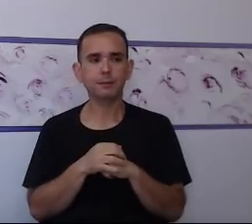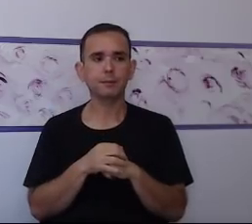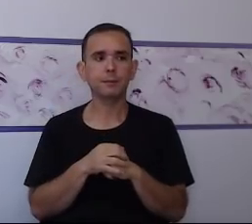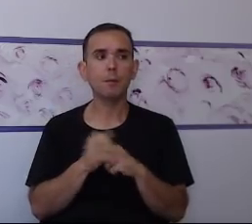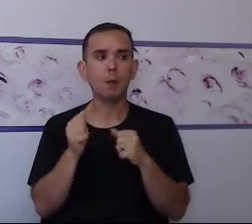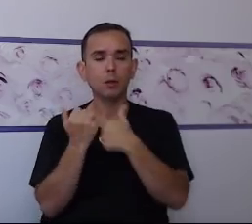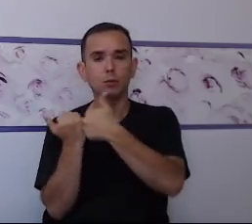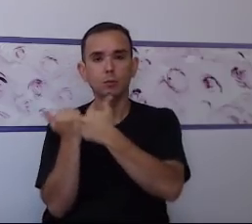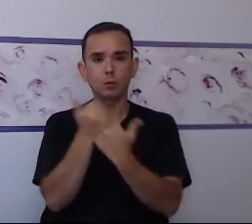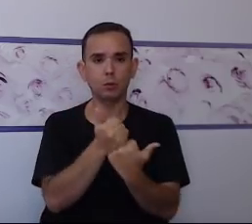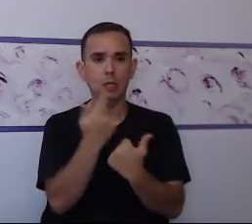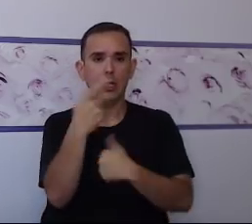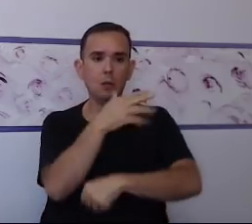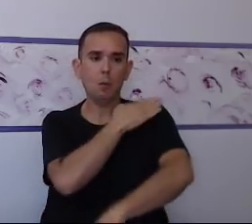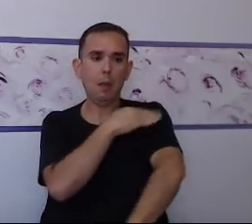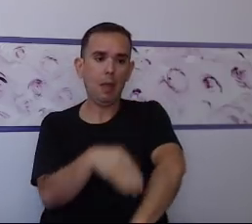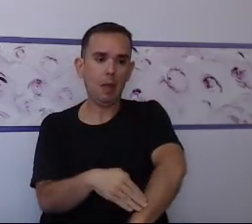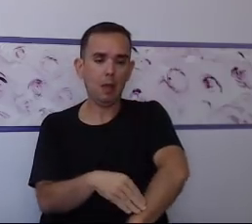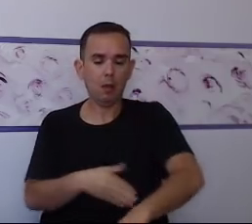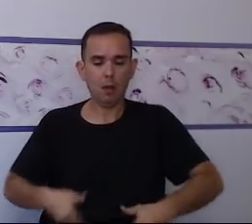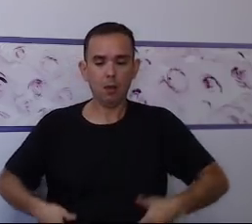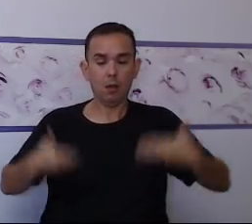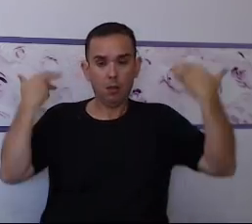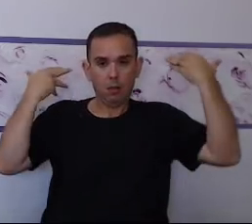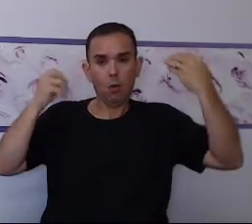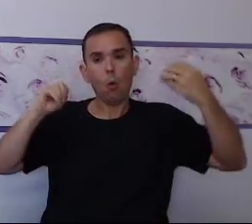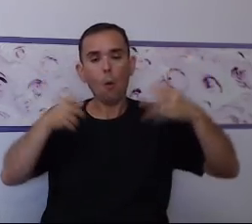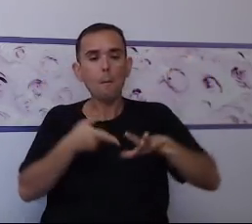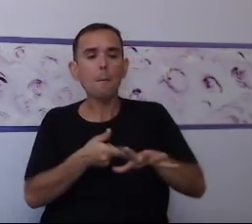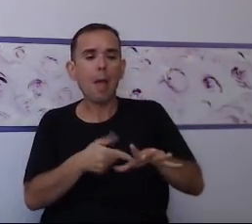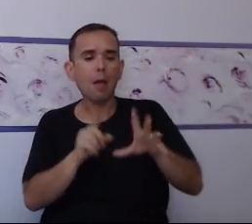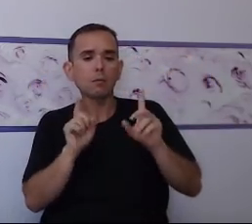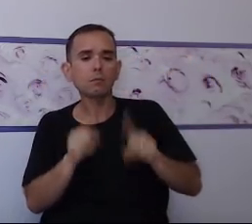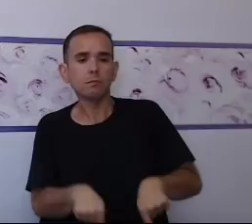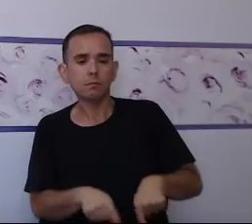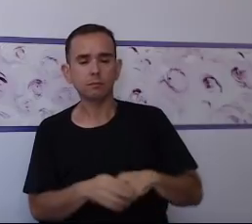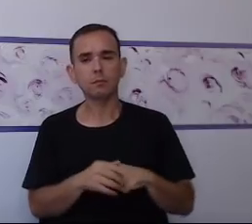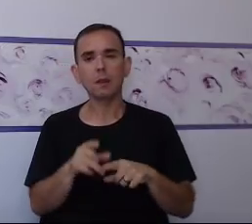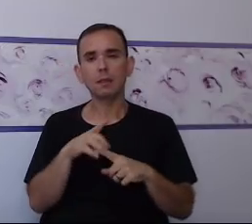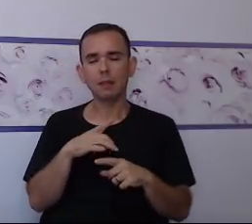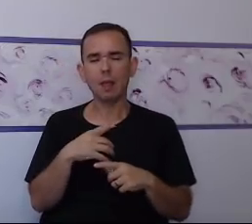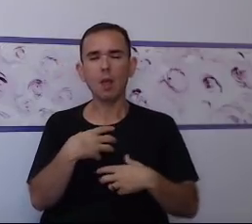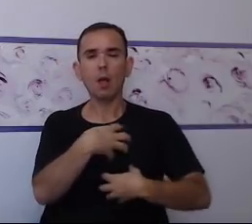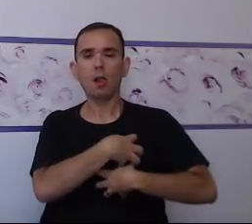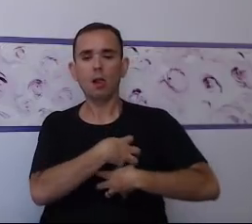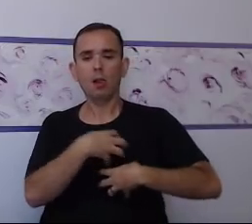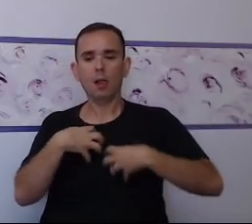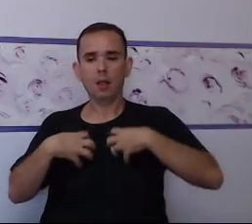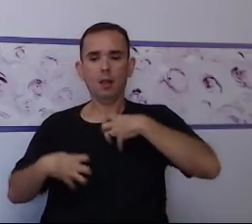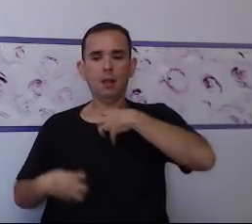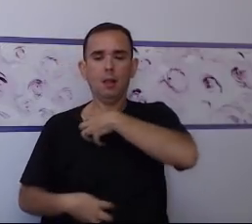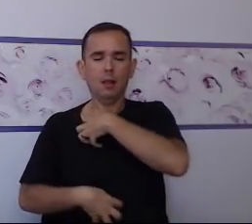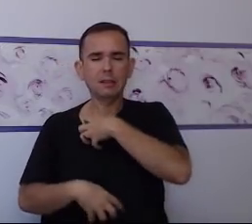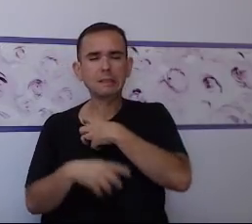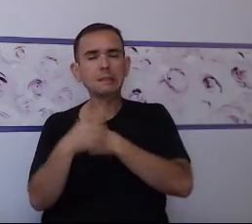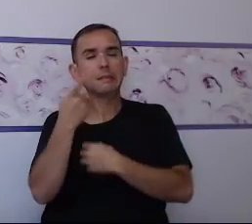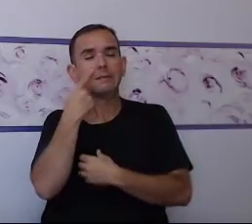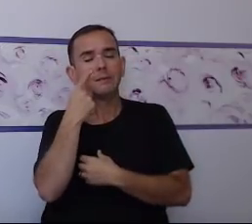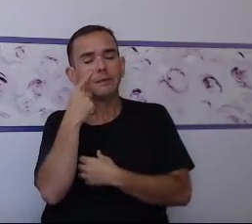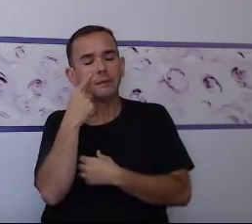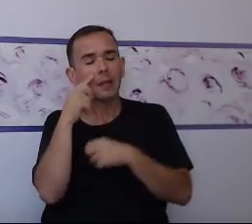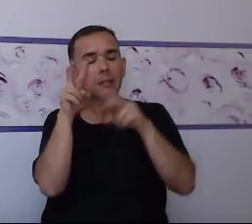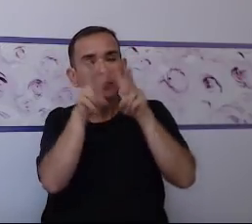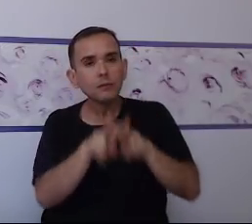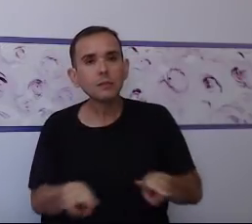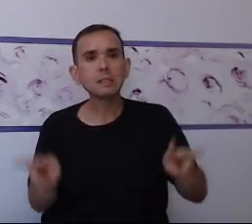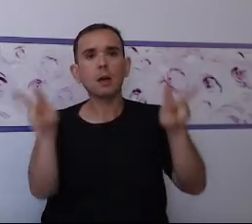gente substitui o membro, ou membro superior ou membro inferior. No caso de órgãos, quando a gente trata de visão,